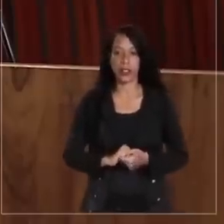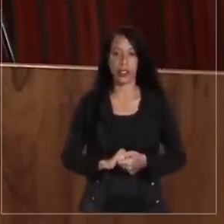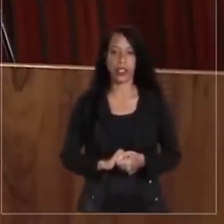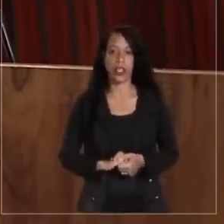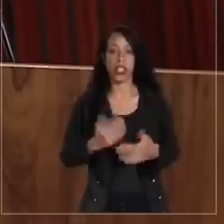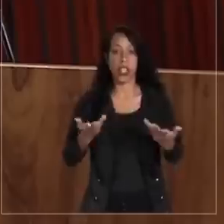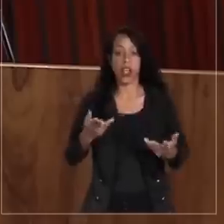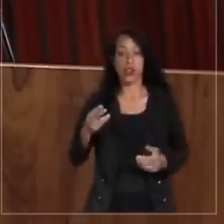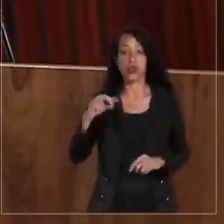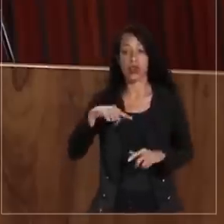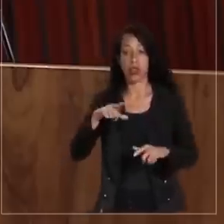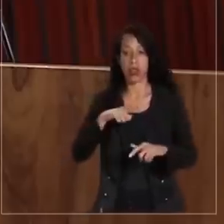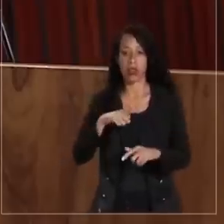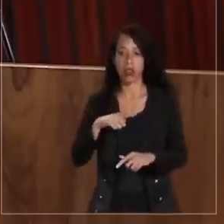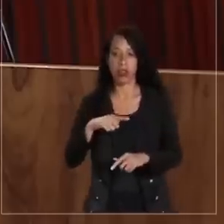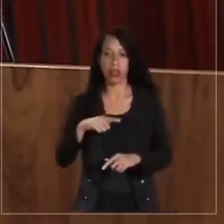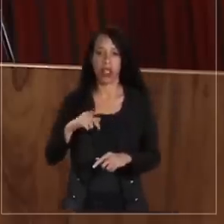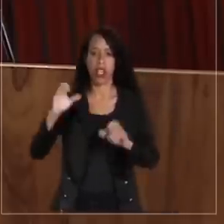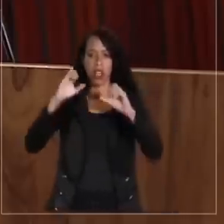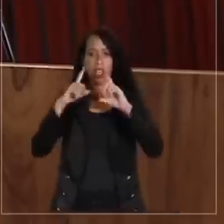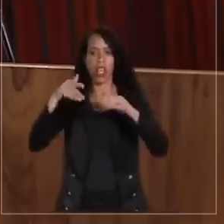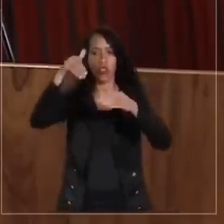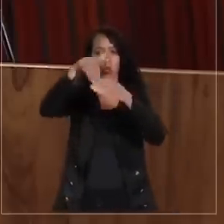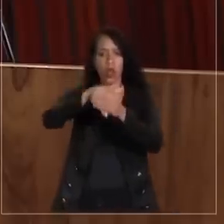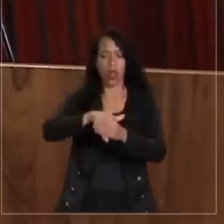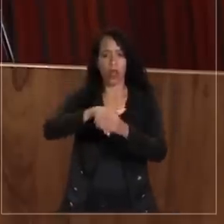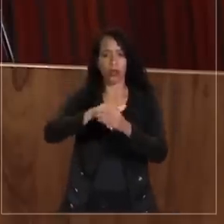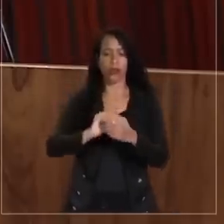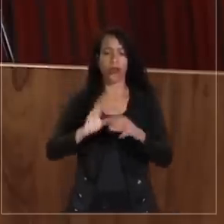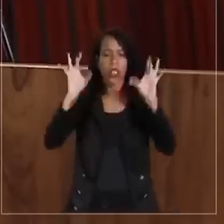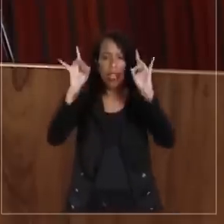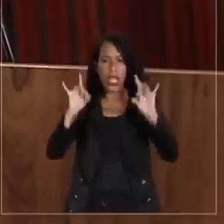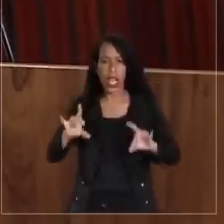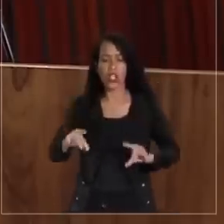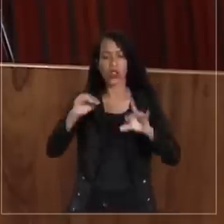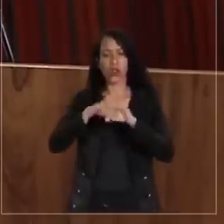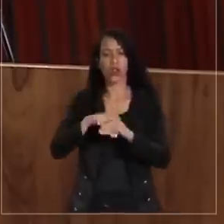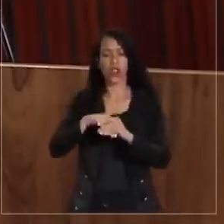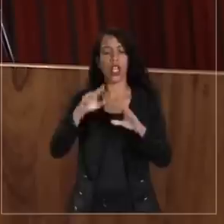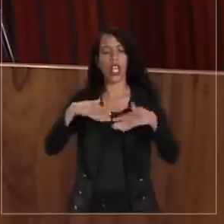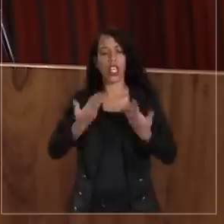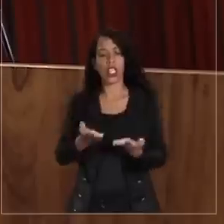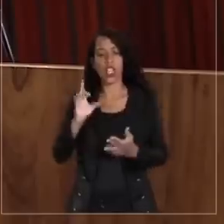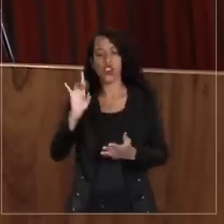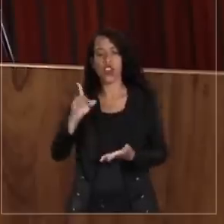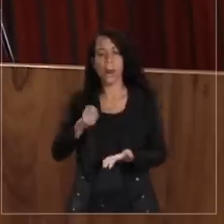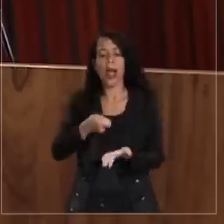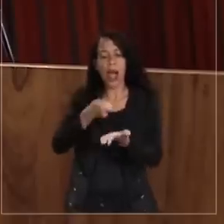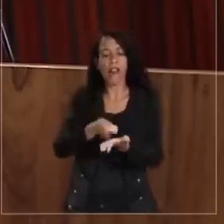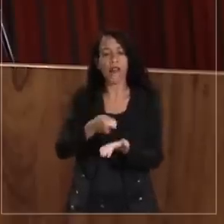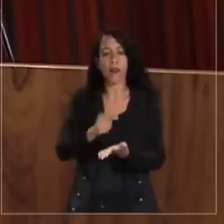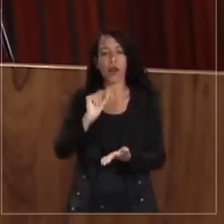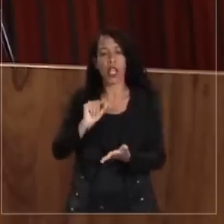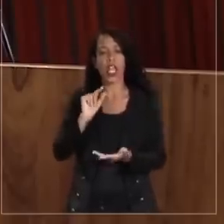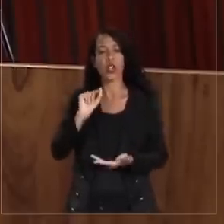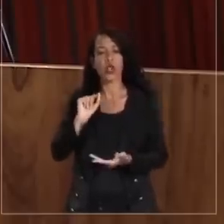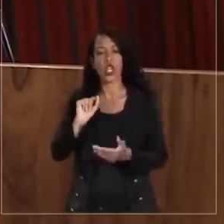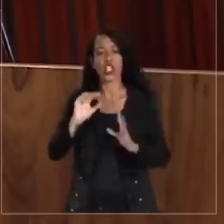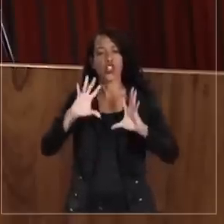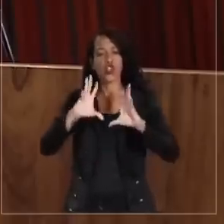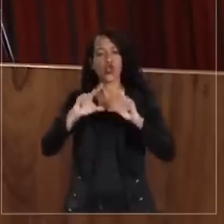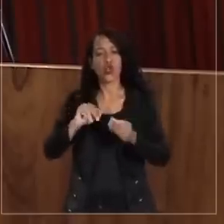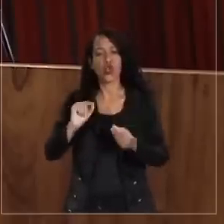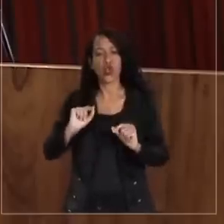isso pormenorizadamente, com detalhamento no voto. E no mérito, apenas para afirmar, eu me baseei